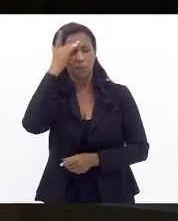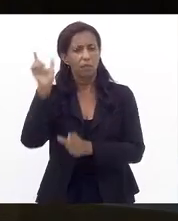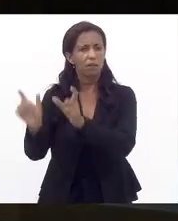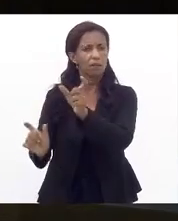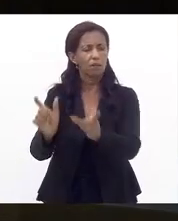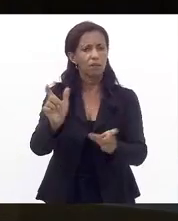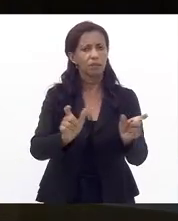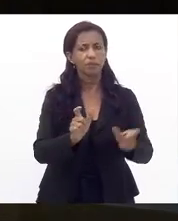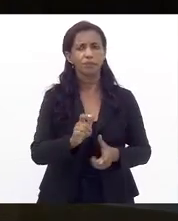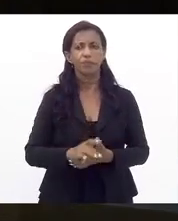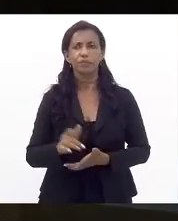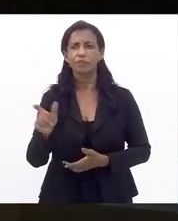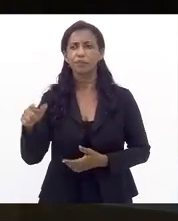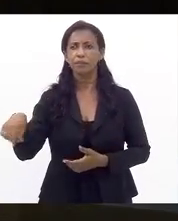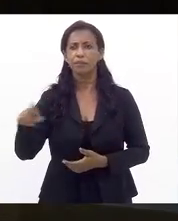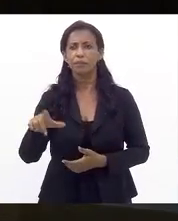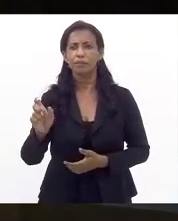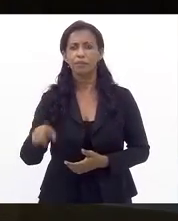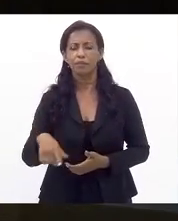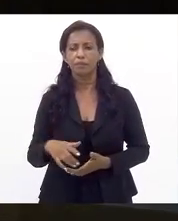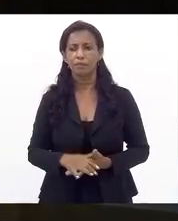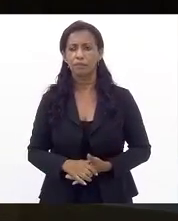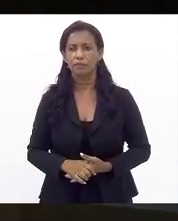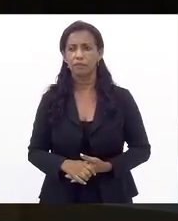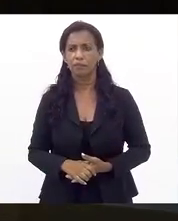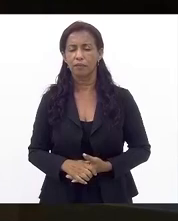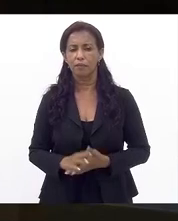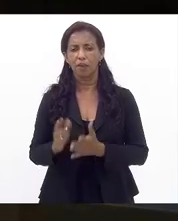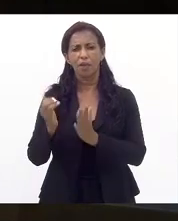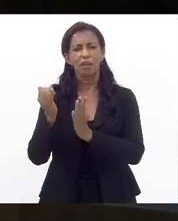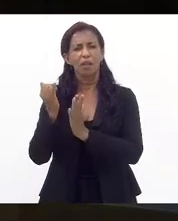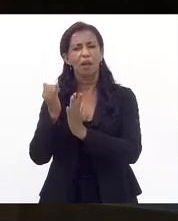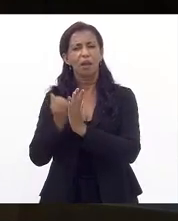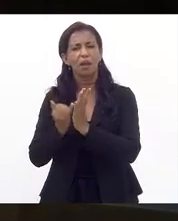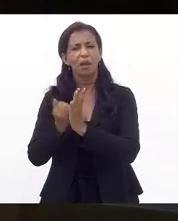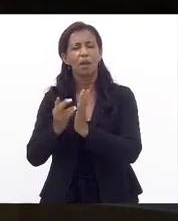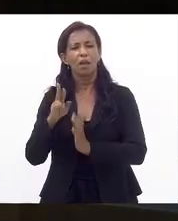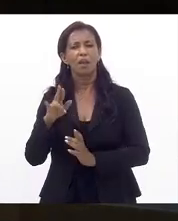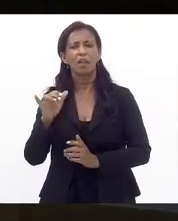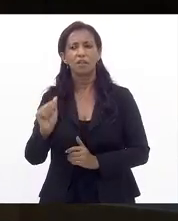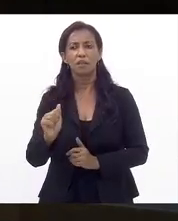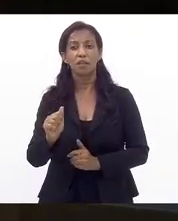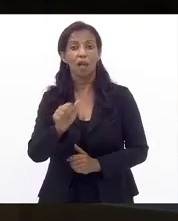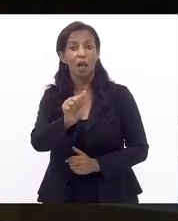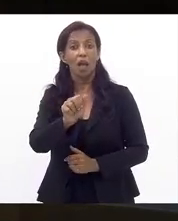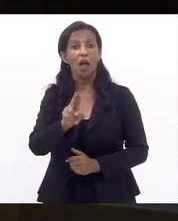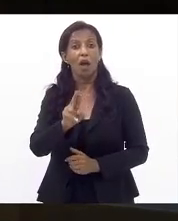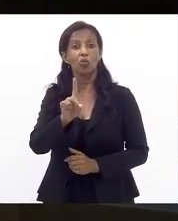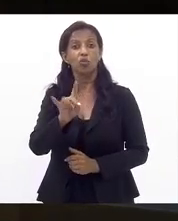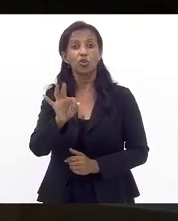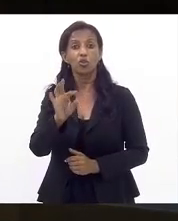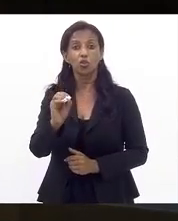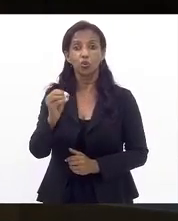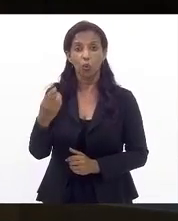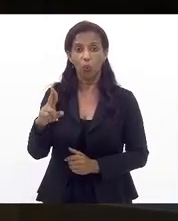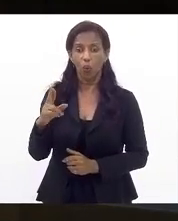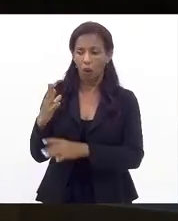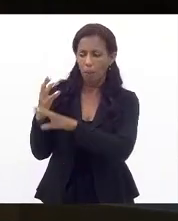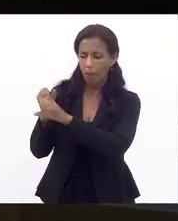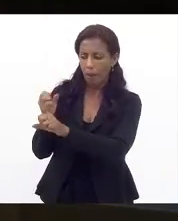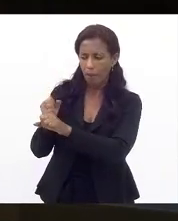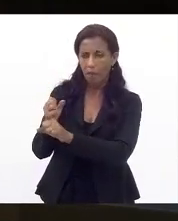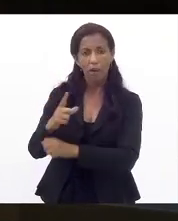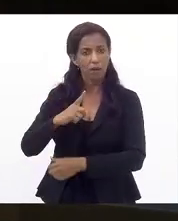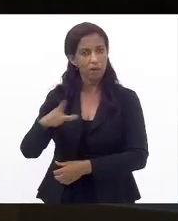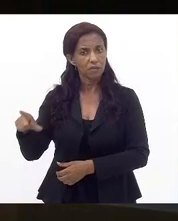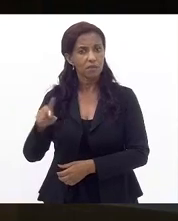é é e da receita é auditor fiscal eles também tem